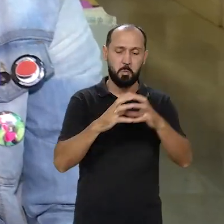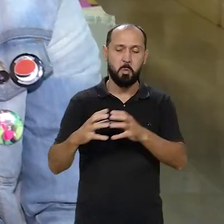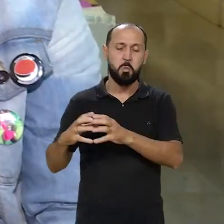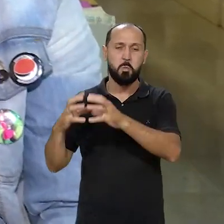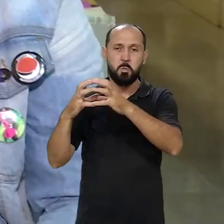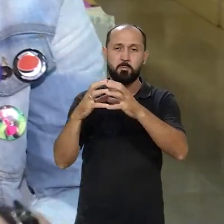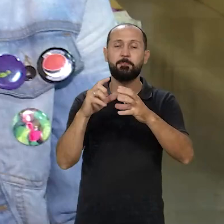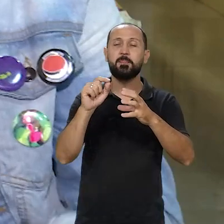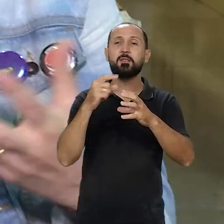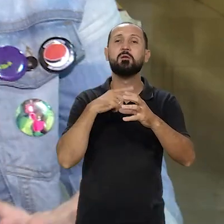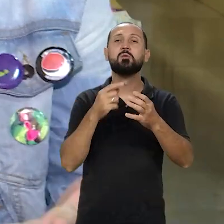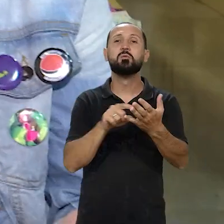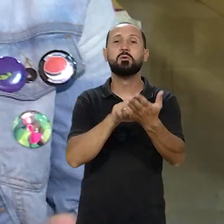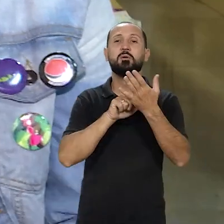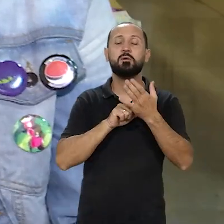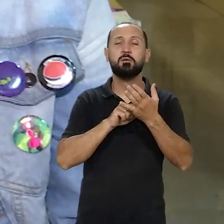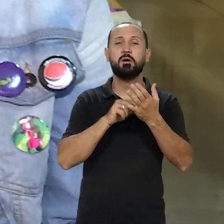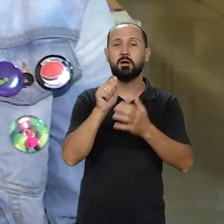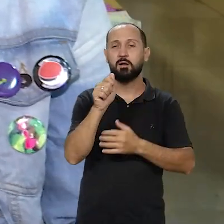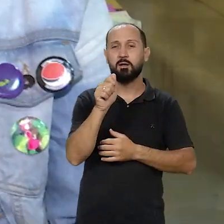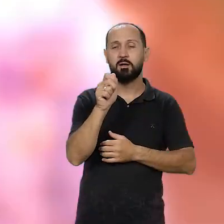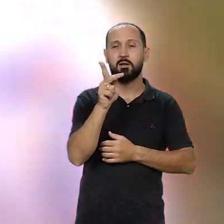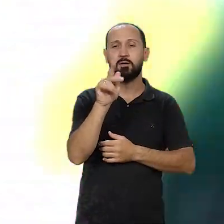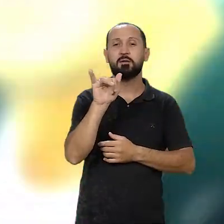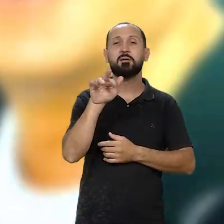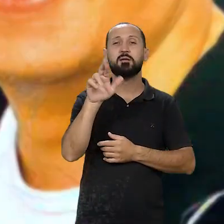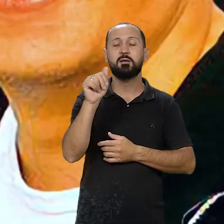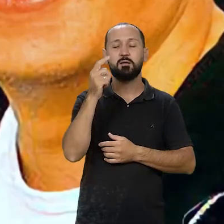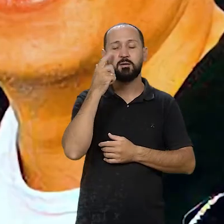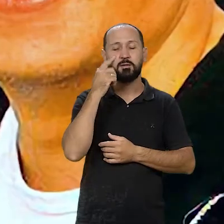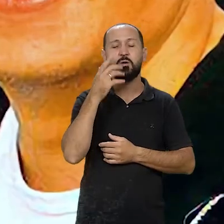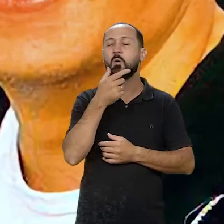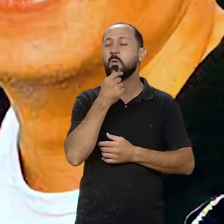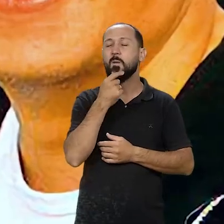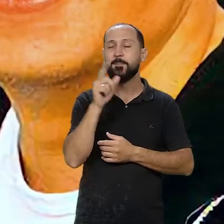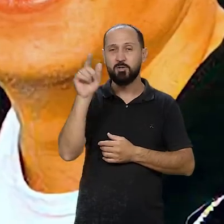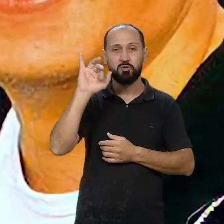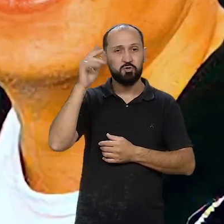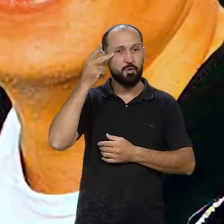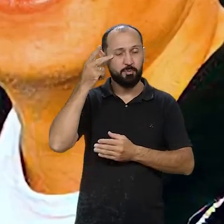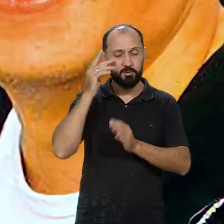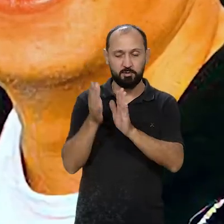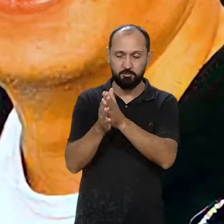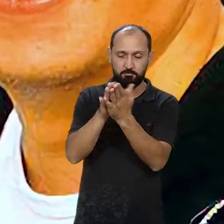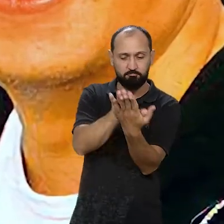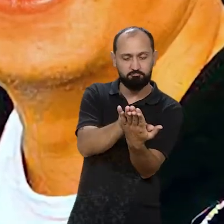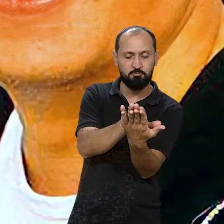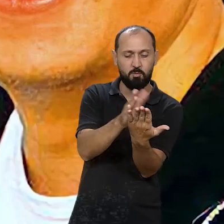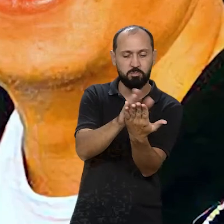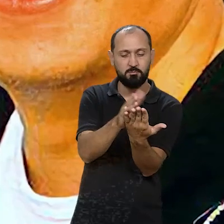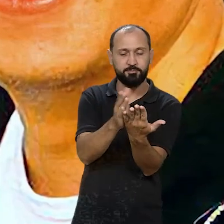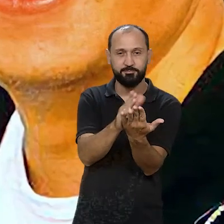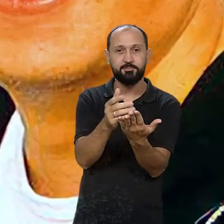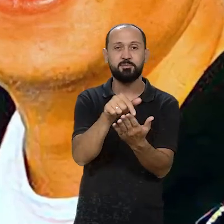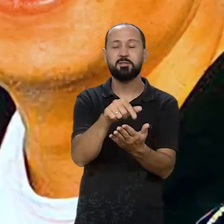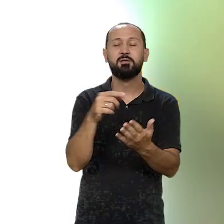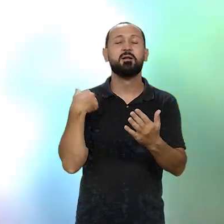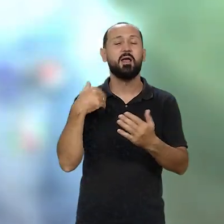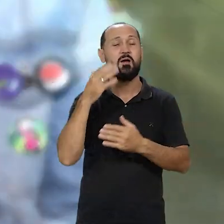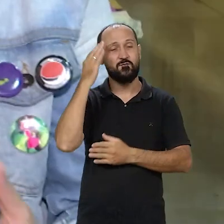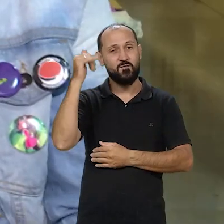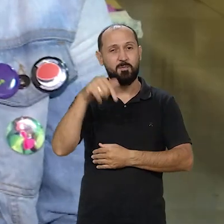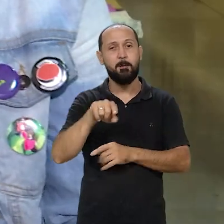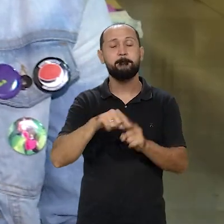7 esferas. E quem trouxe isso pra gente foi o Akira Toriyama, que é um mangaka japonês e tal, já absurdamente